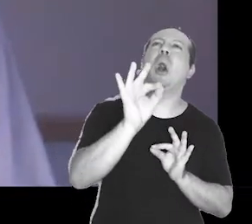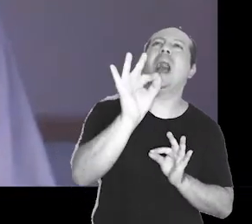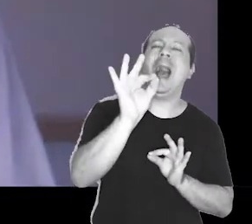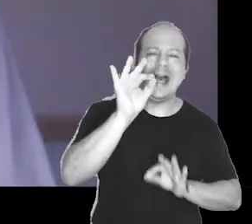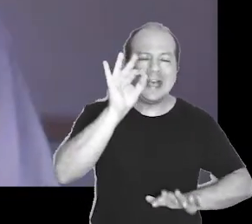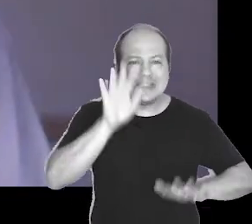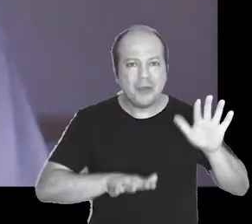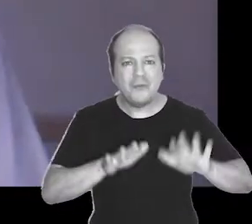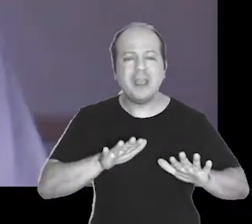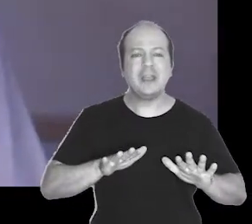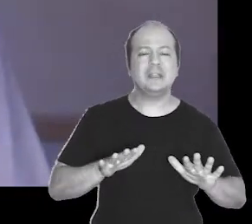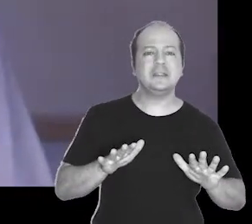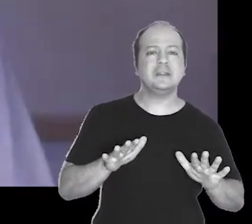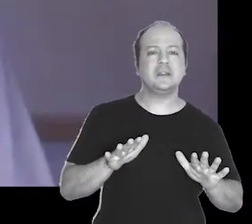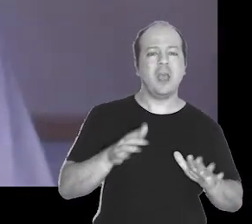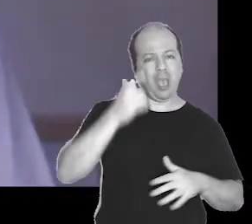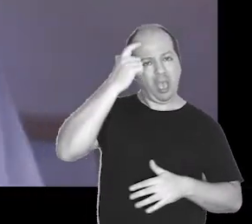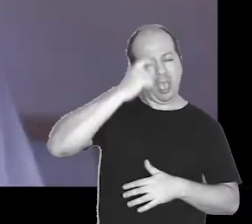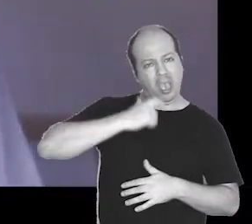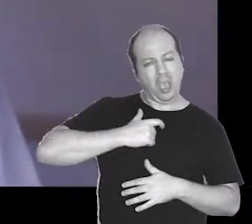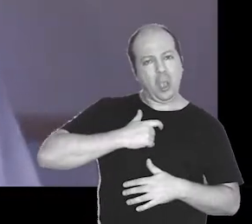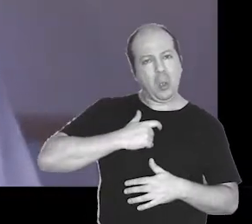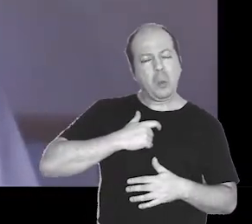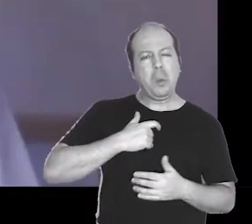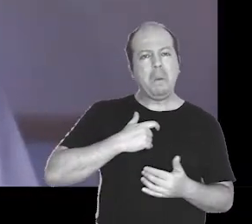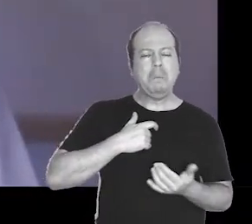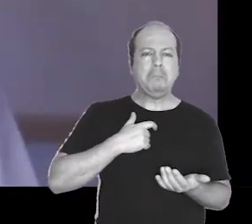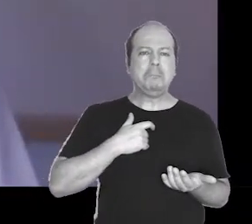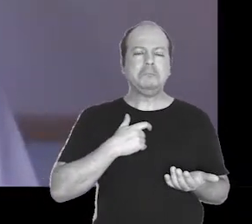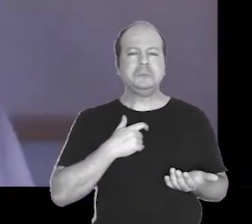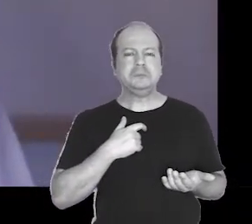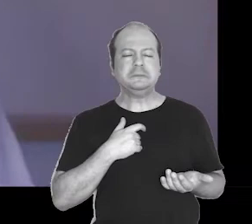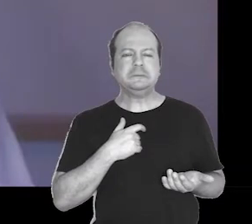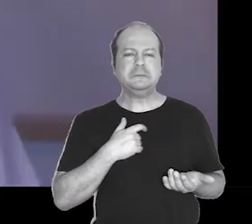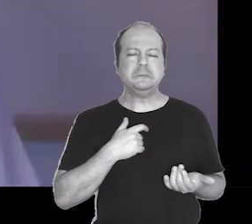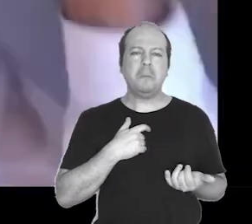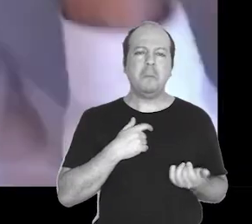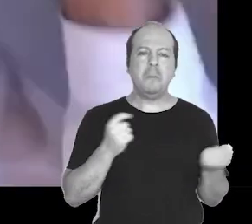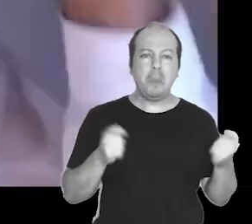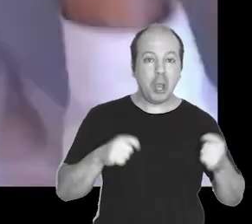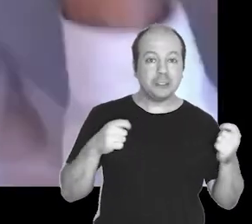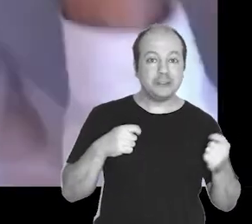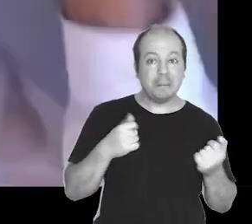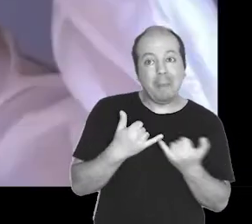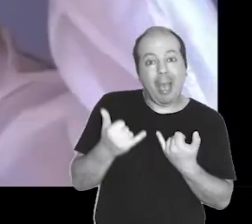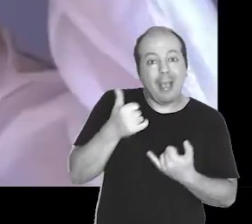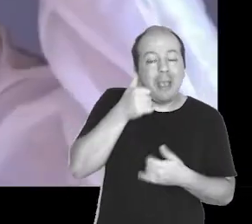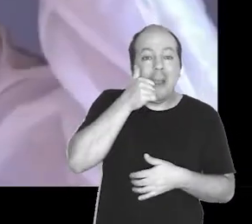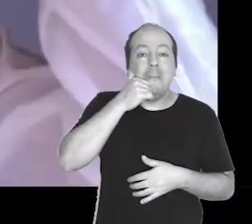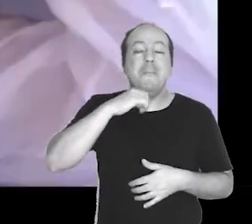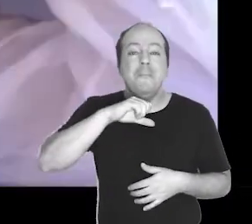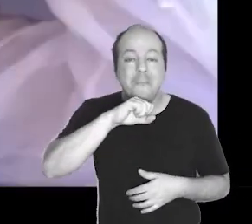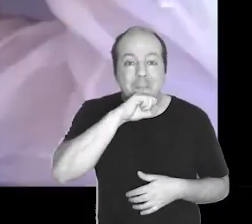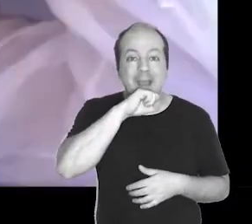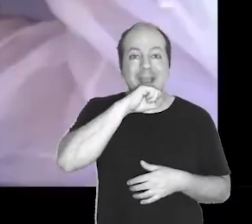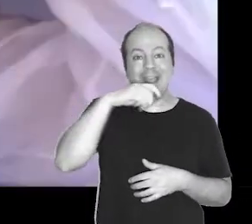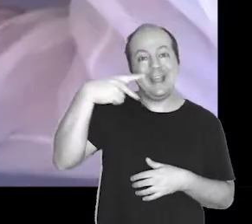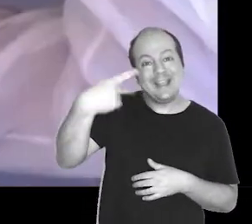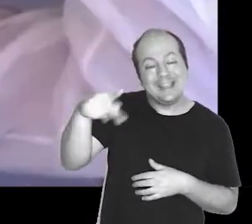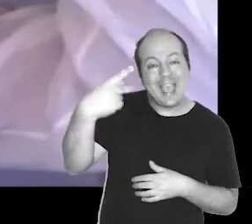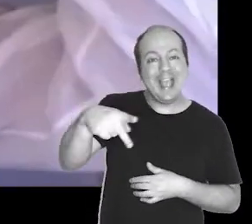Talvez eu seja uma espécie de mãe de